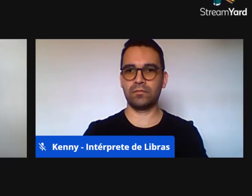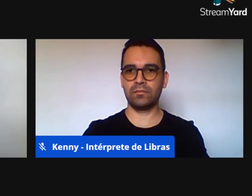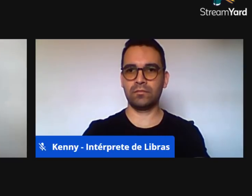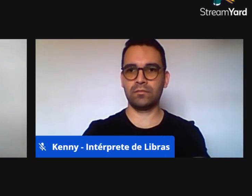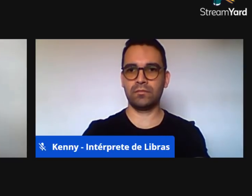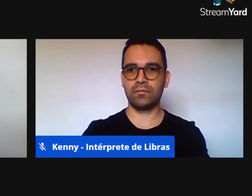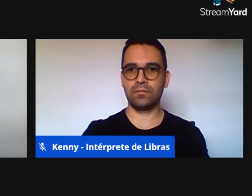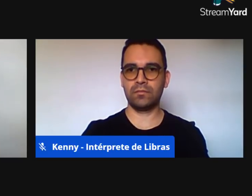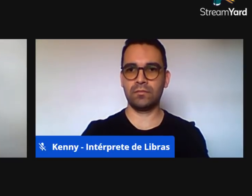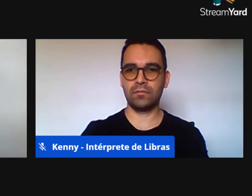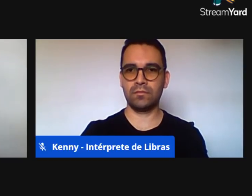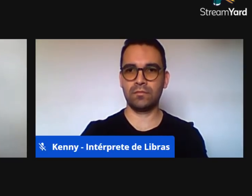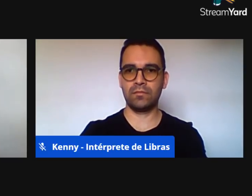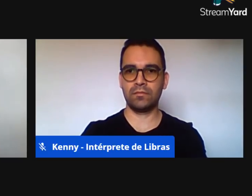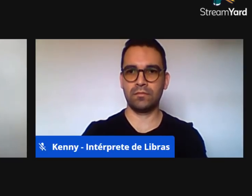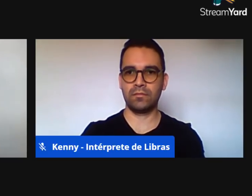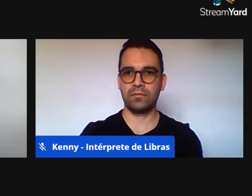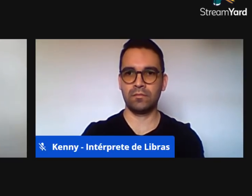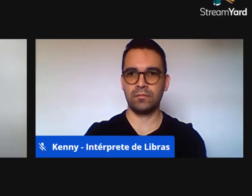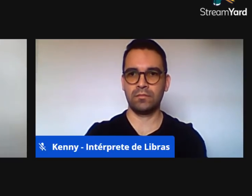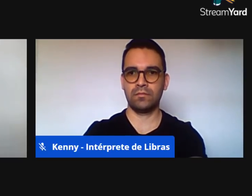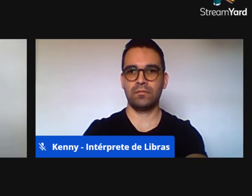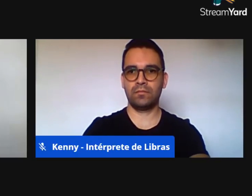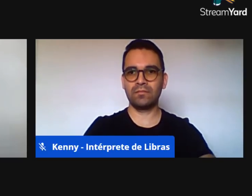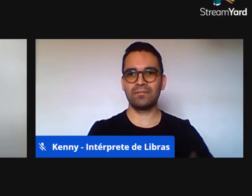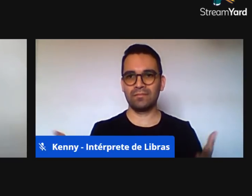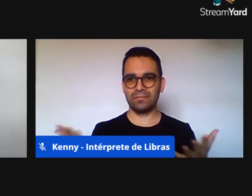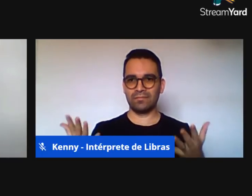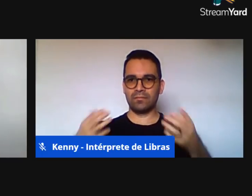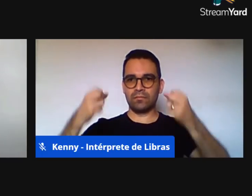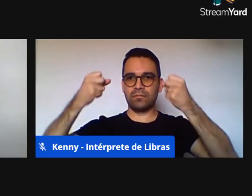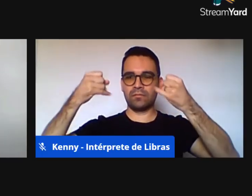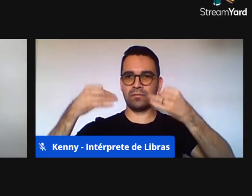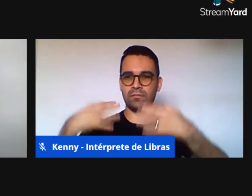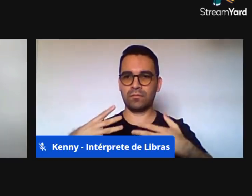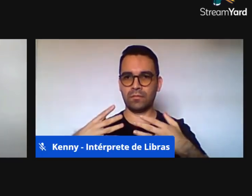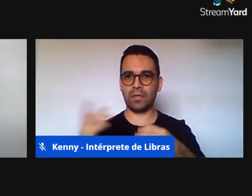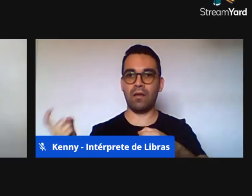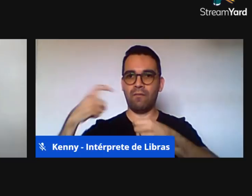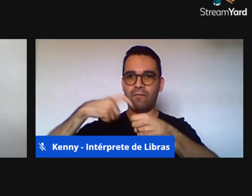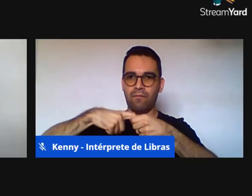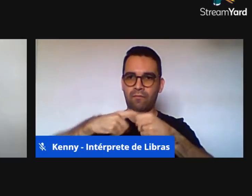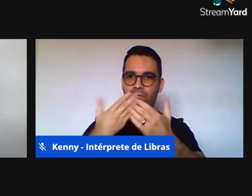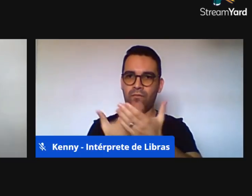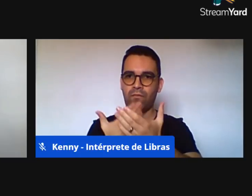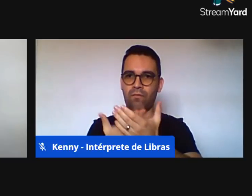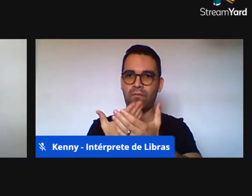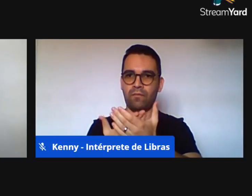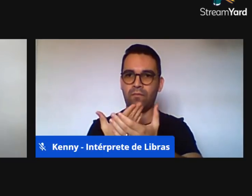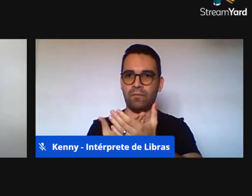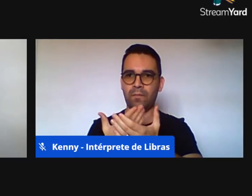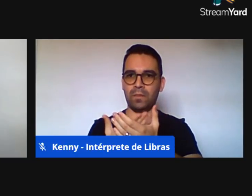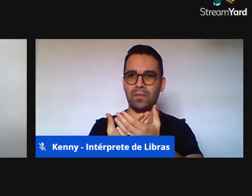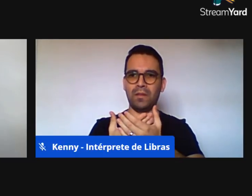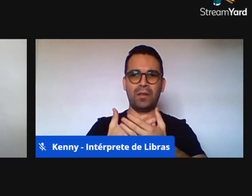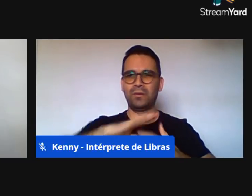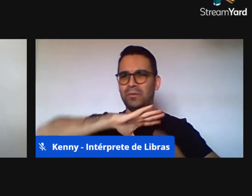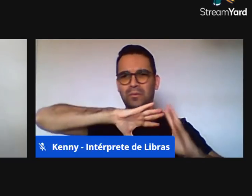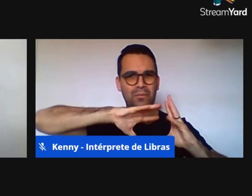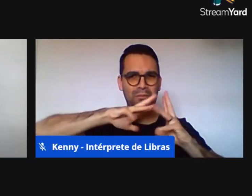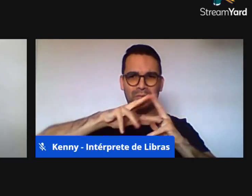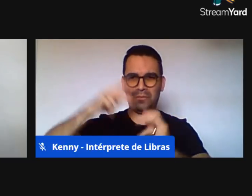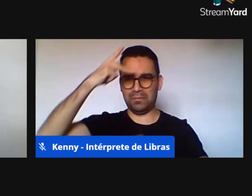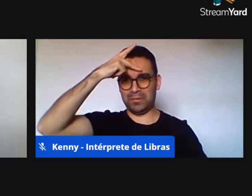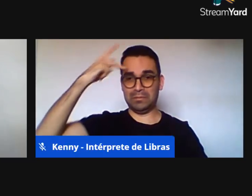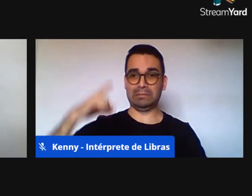Bom, o que eu queria falar para vocês para tranquilizar em relação ao retorno das aulas? A gente sabe que todo mundo está com medo, né? É uma coisa